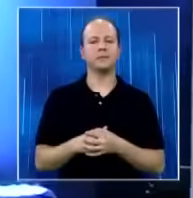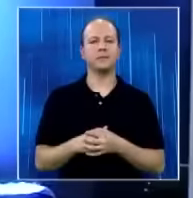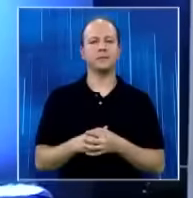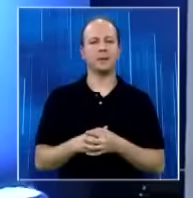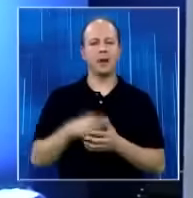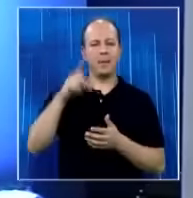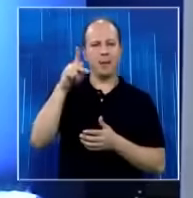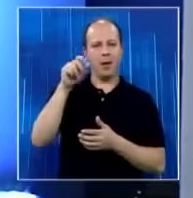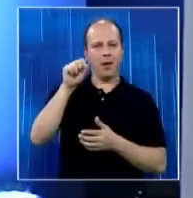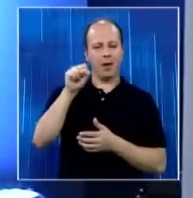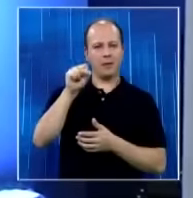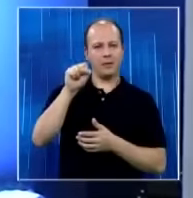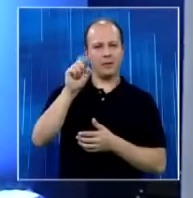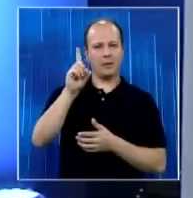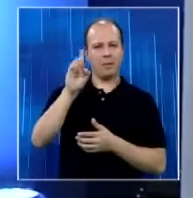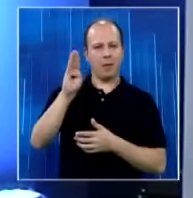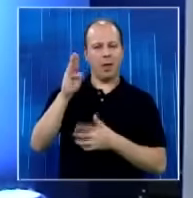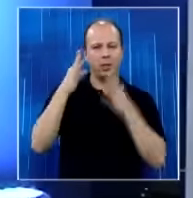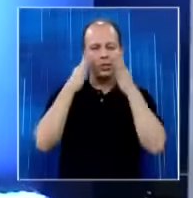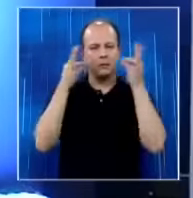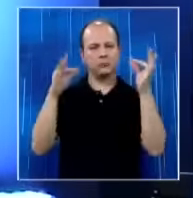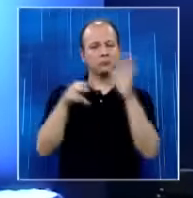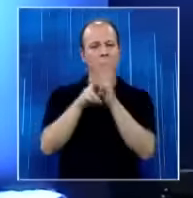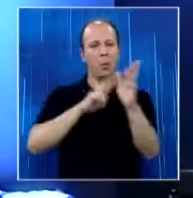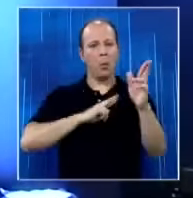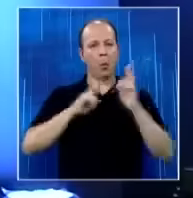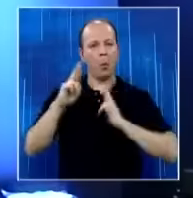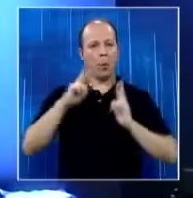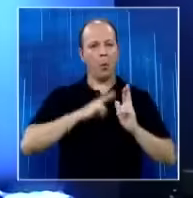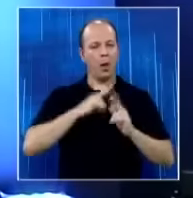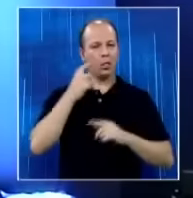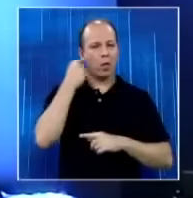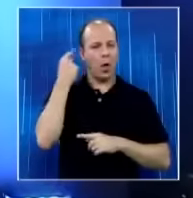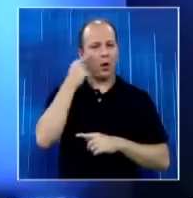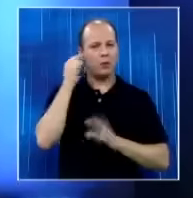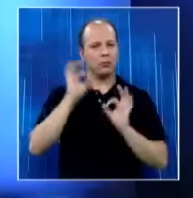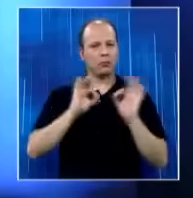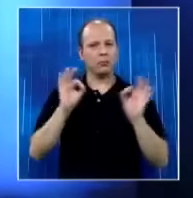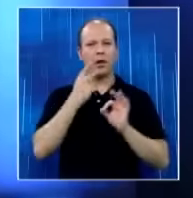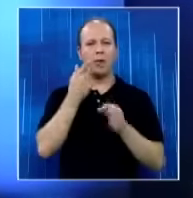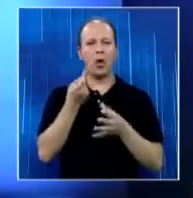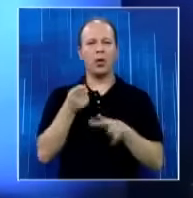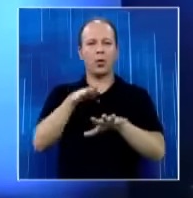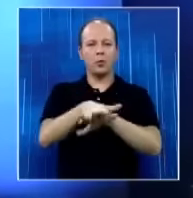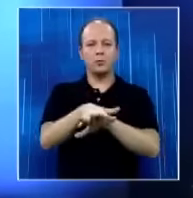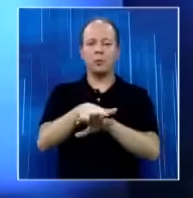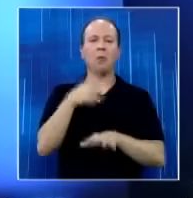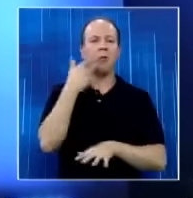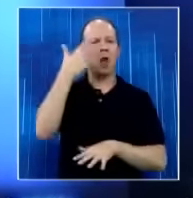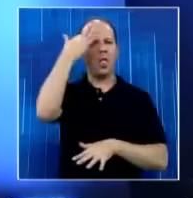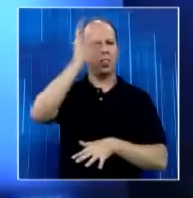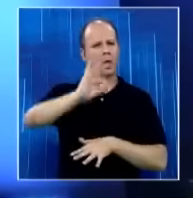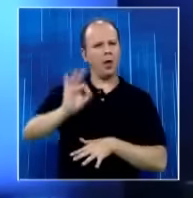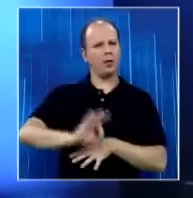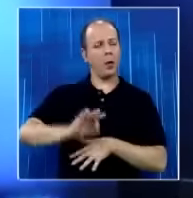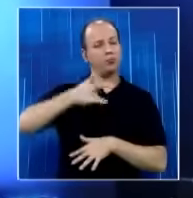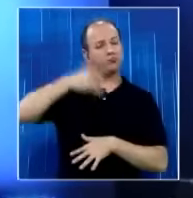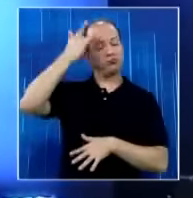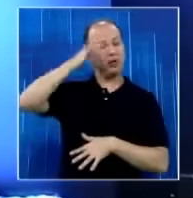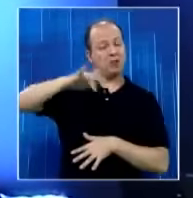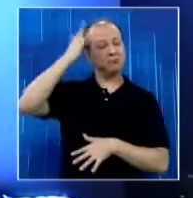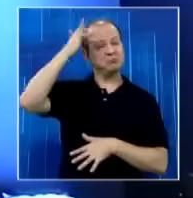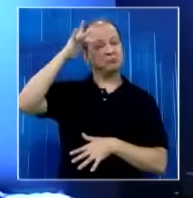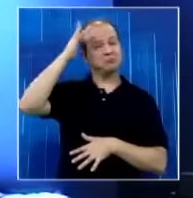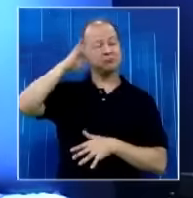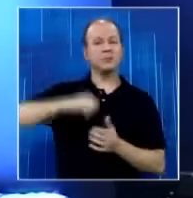do PSDB, o João Dória, não respondeu a pergunta sobre inclusão. Ele não entendeu, ou não sabe, não